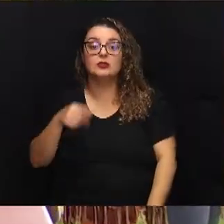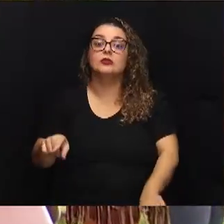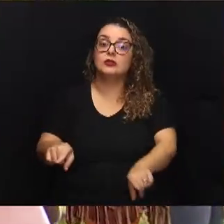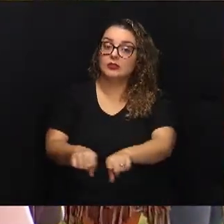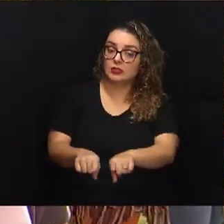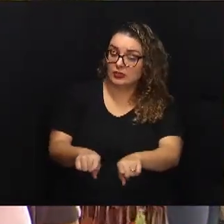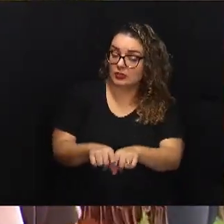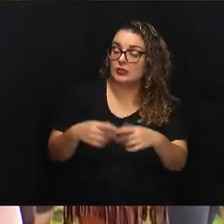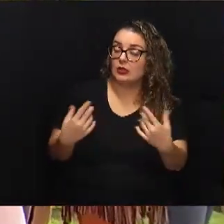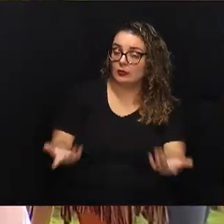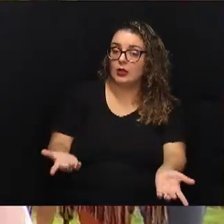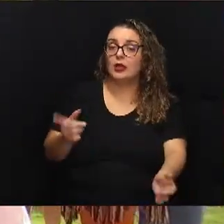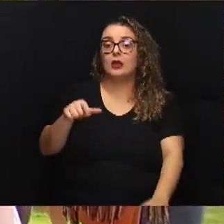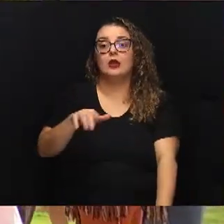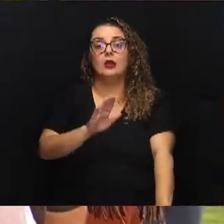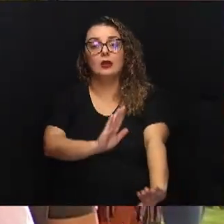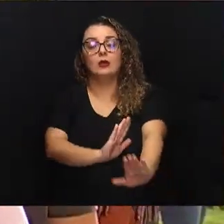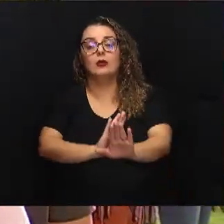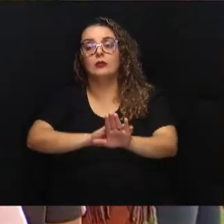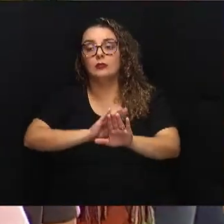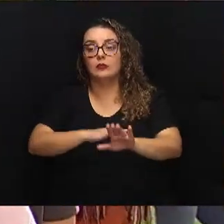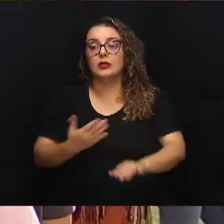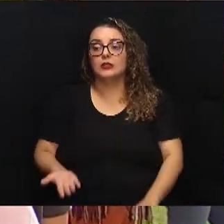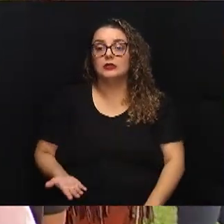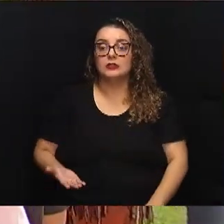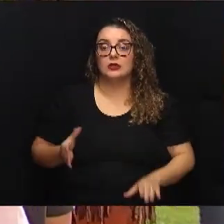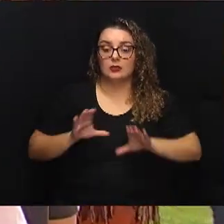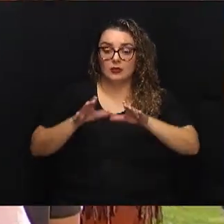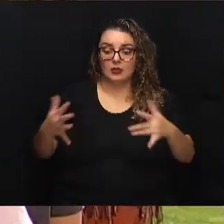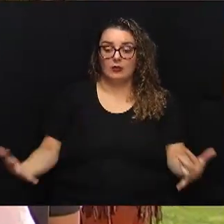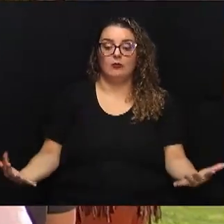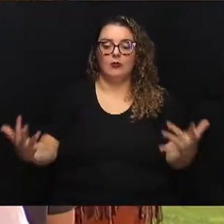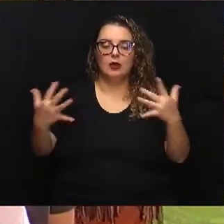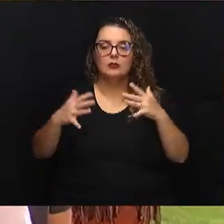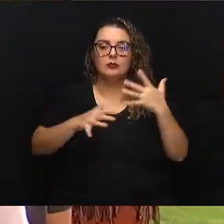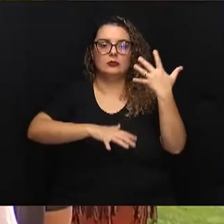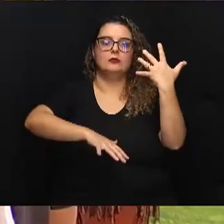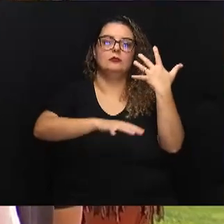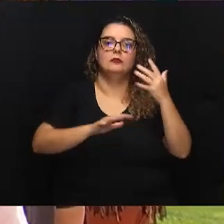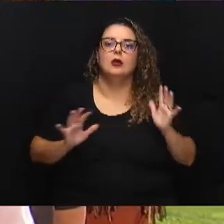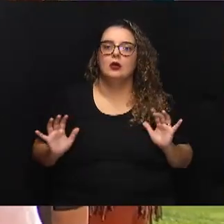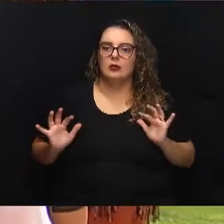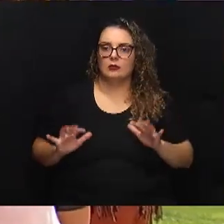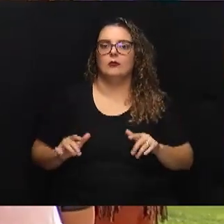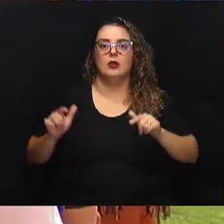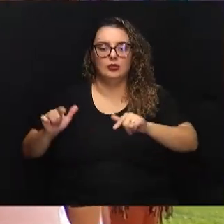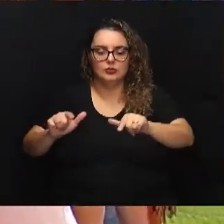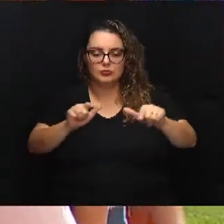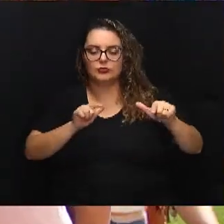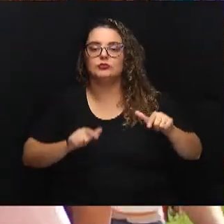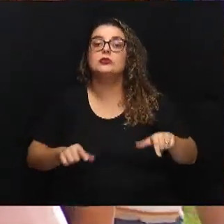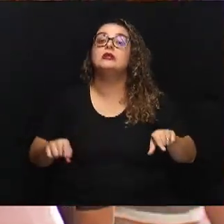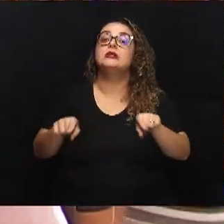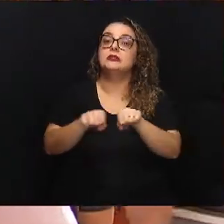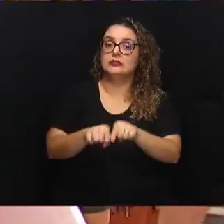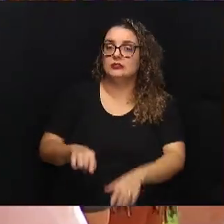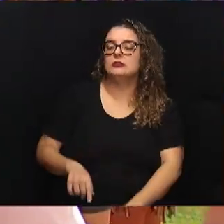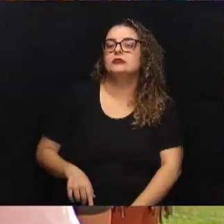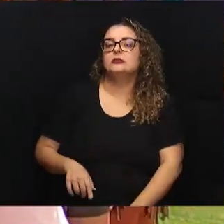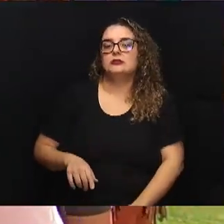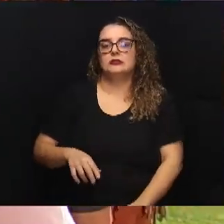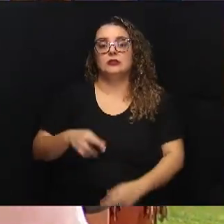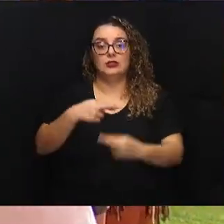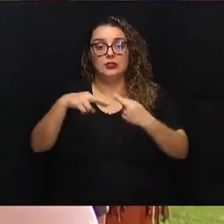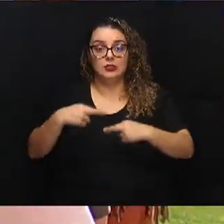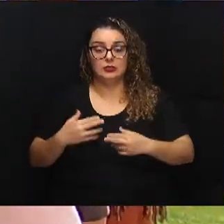que é uma ação que traz a comunidade para as praças, para ocupar as praças que também está ligada